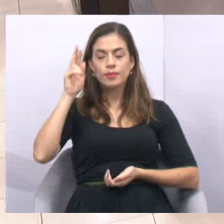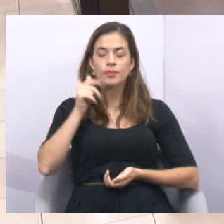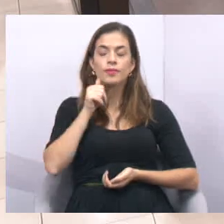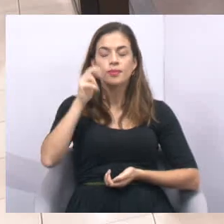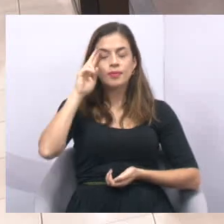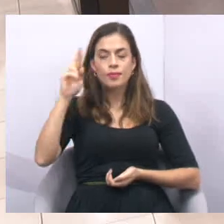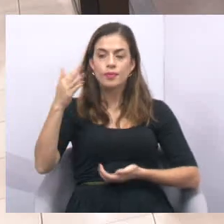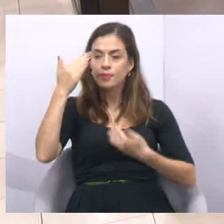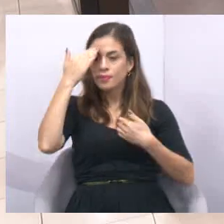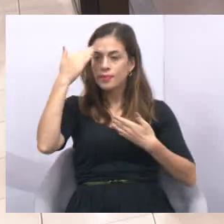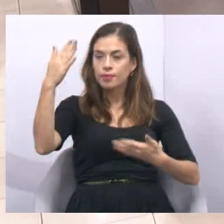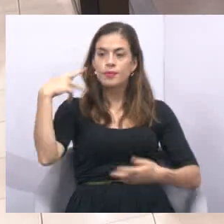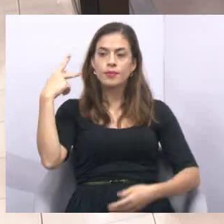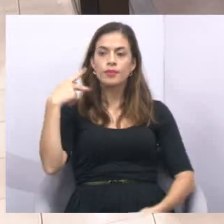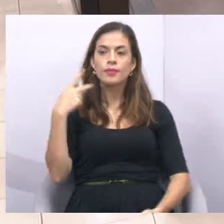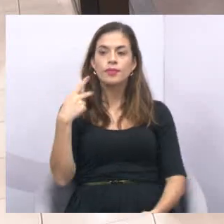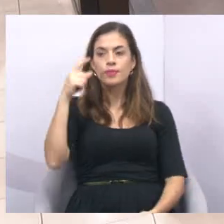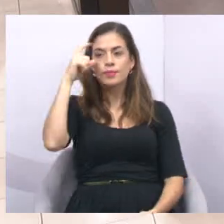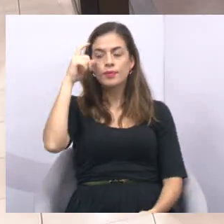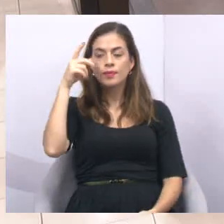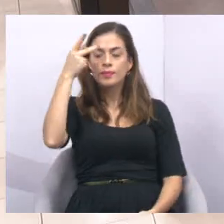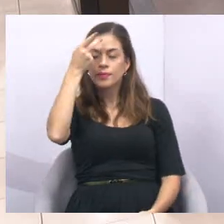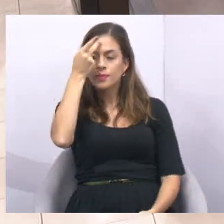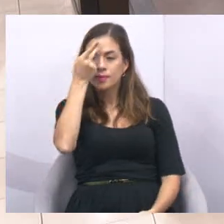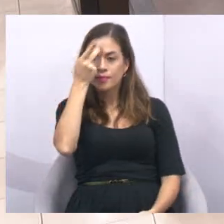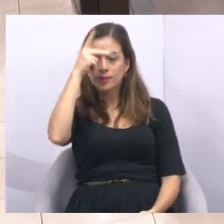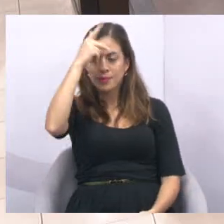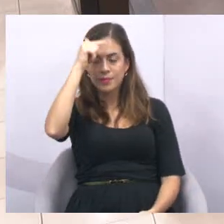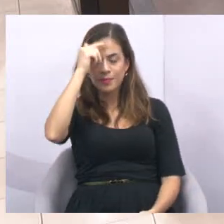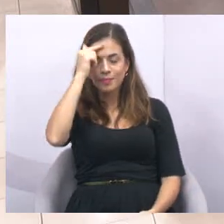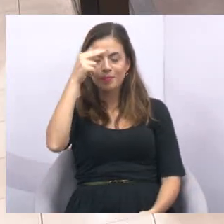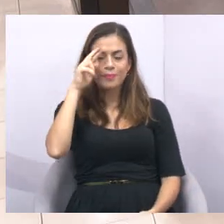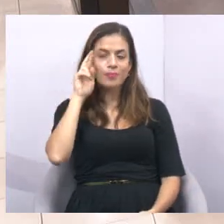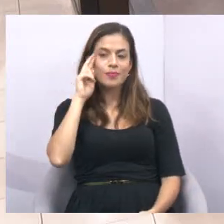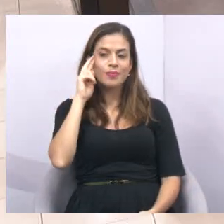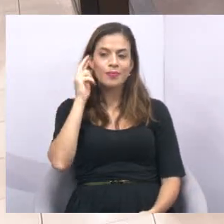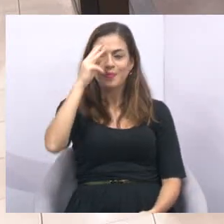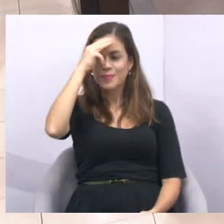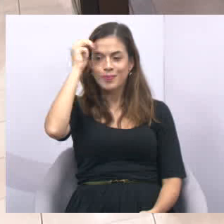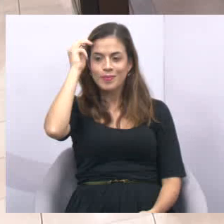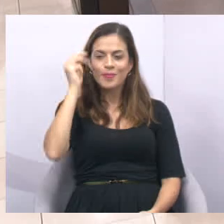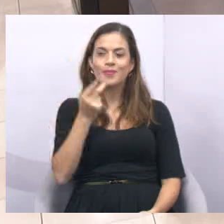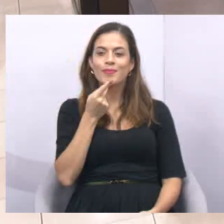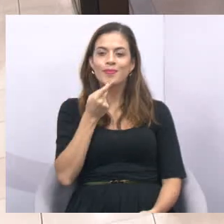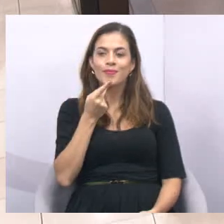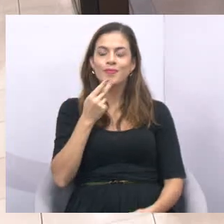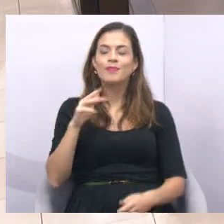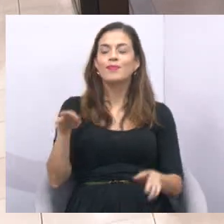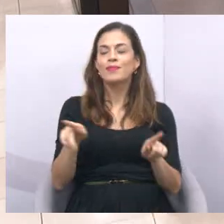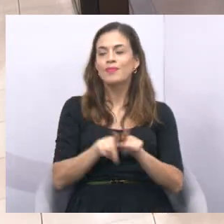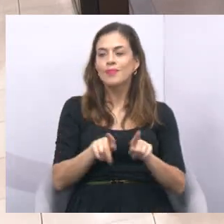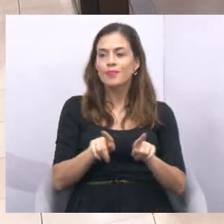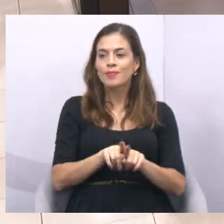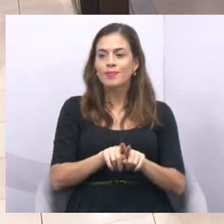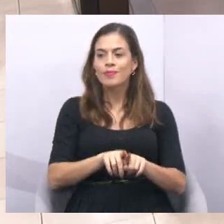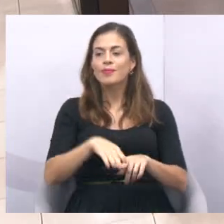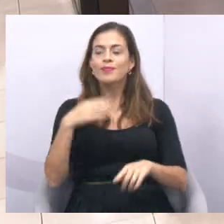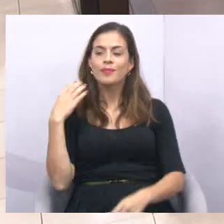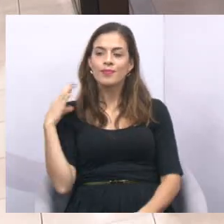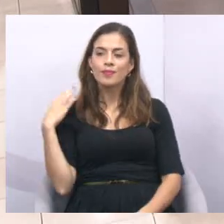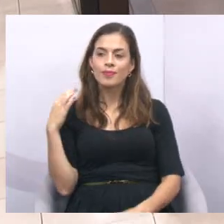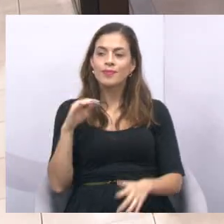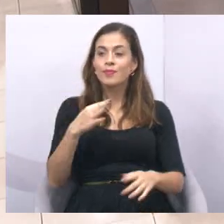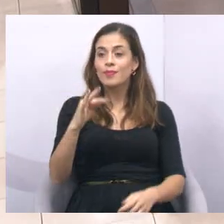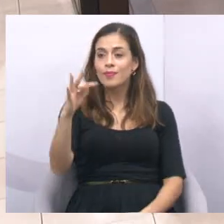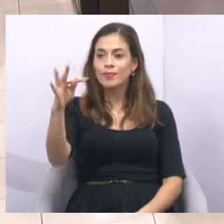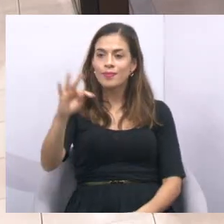a presença do senhor Adriano Capucci Abdala, coordenador técnico do basquetebol Jacareí, que está aqui representando a